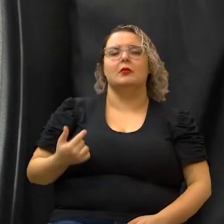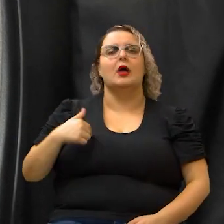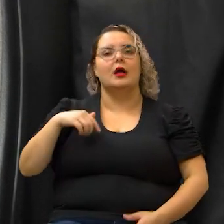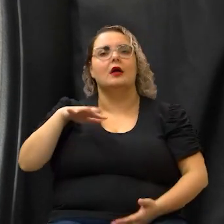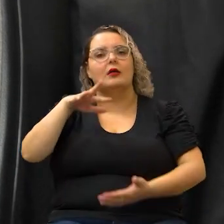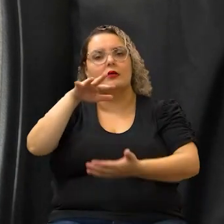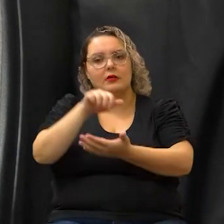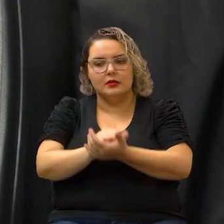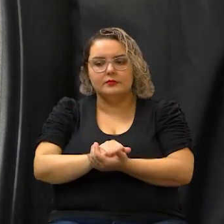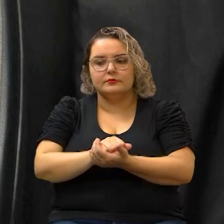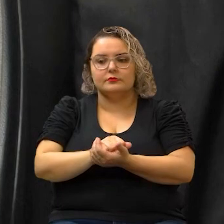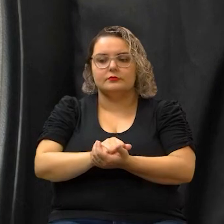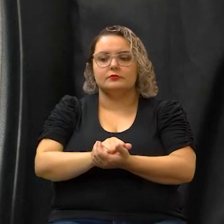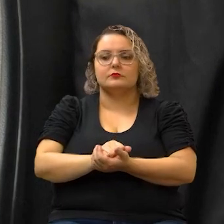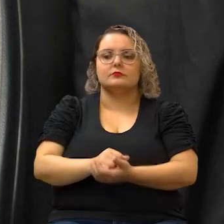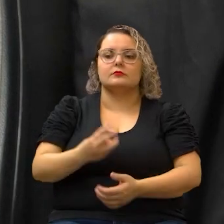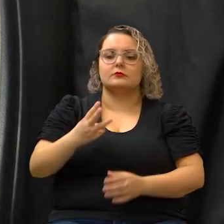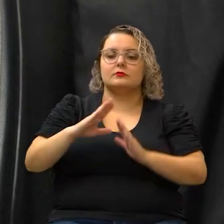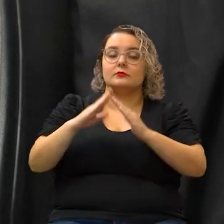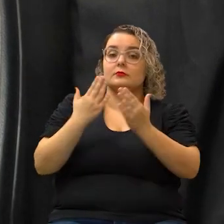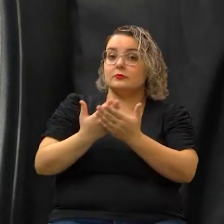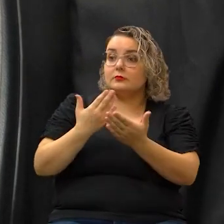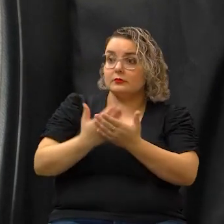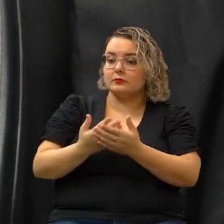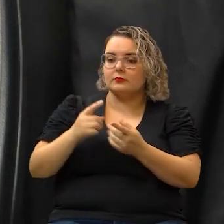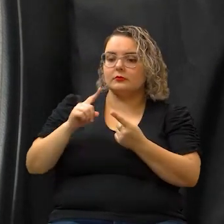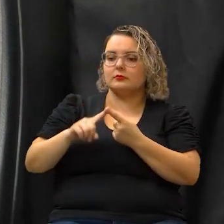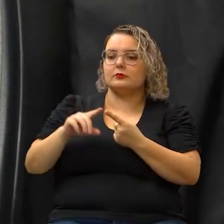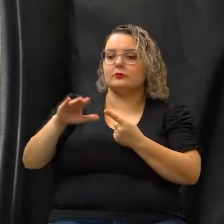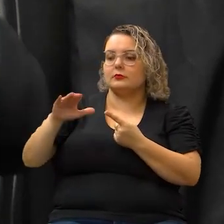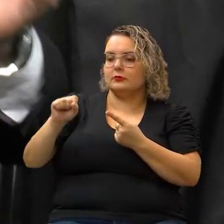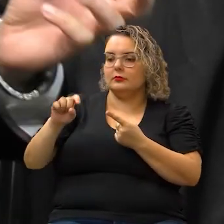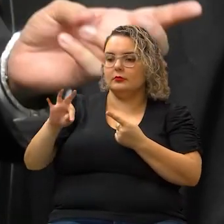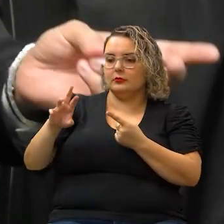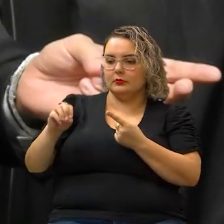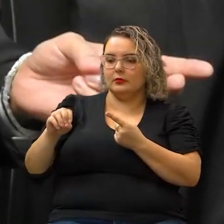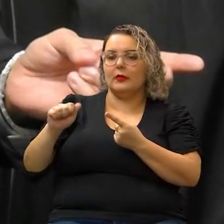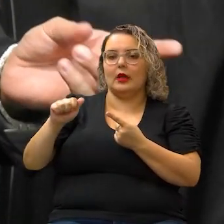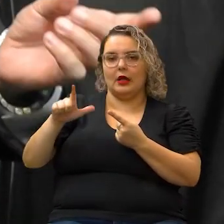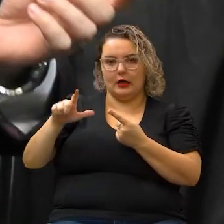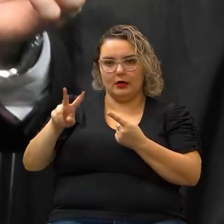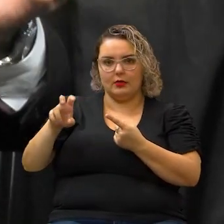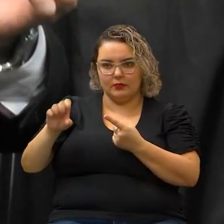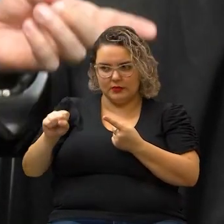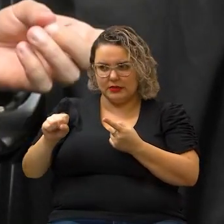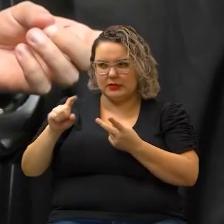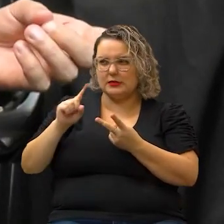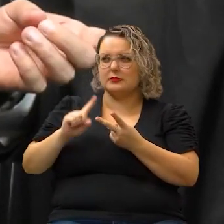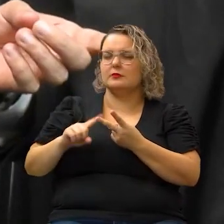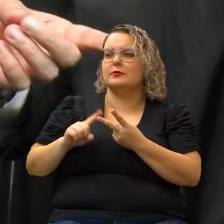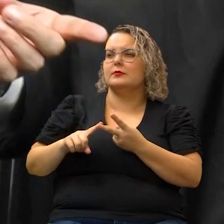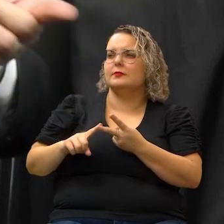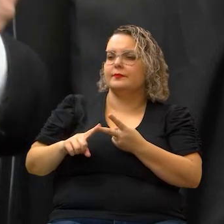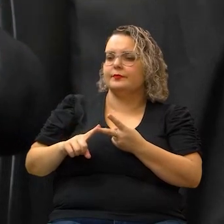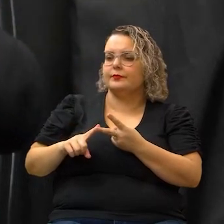a inscrição para 3 escolas. Castro Alves,